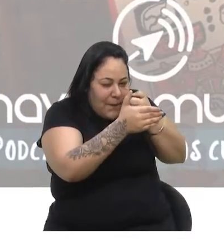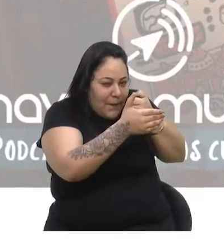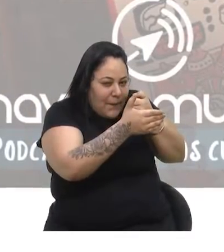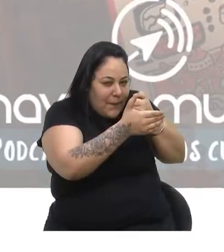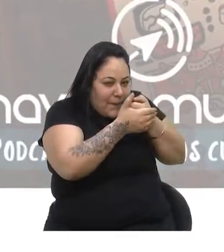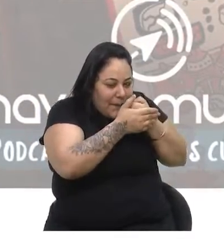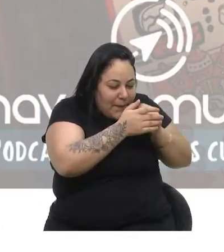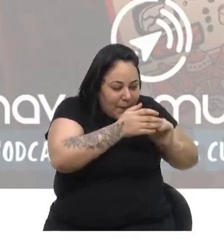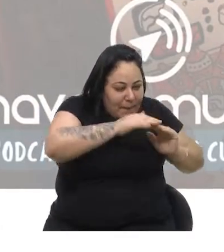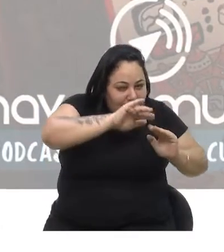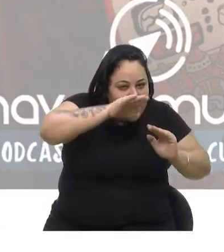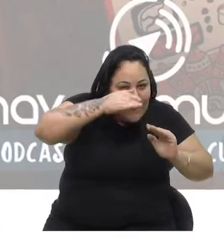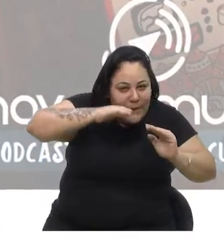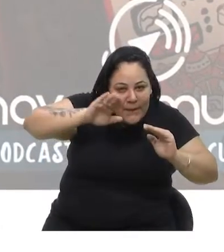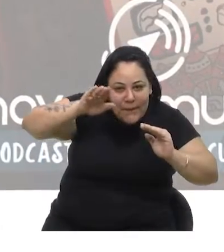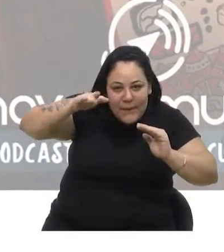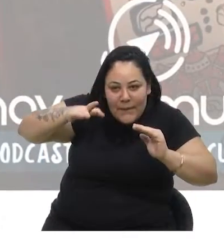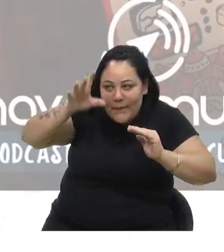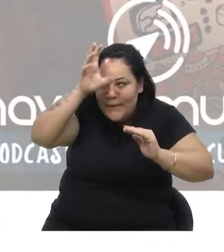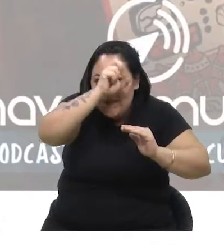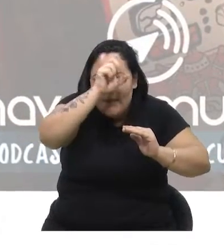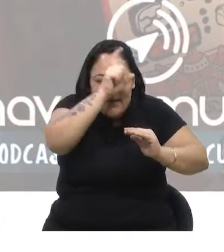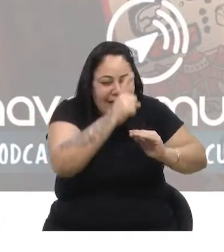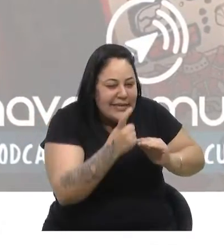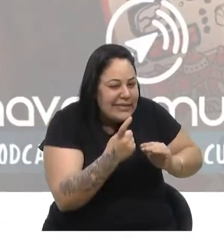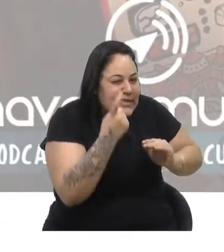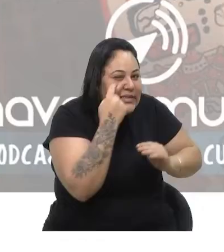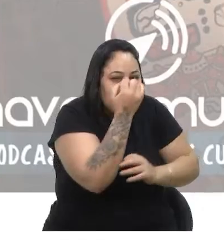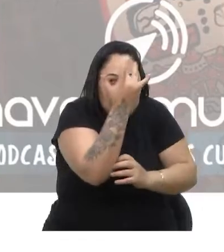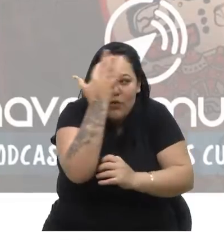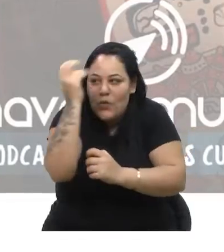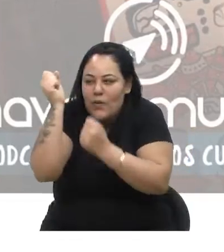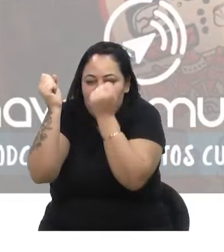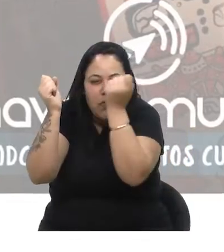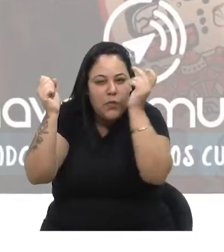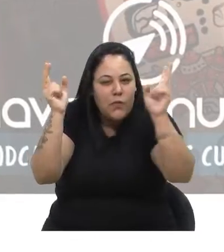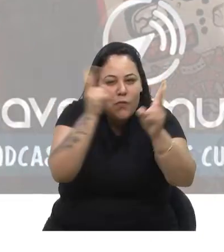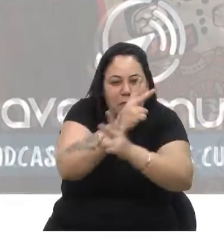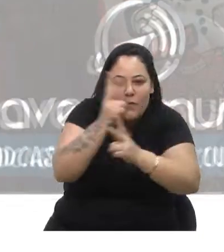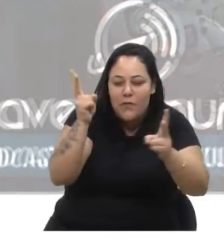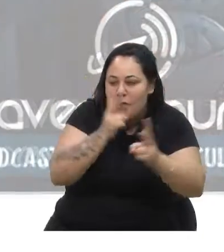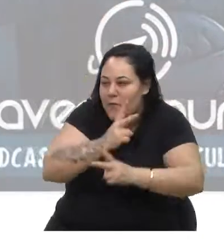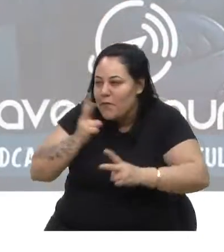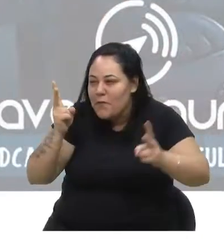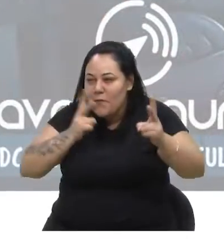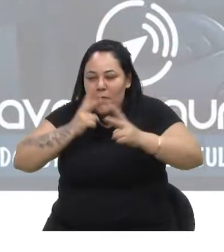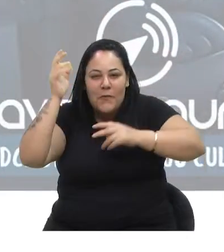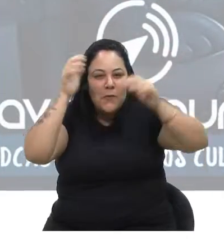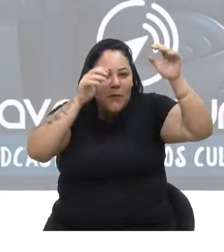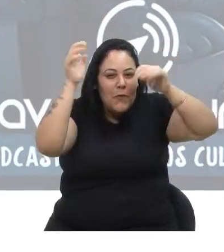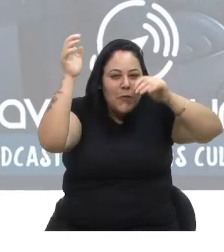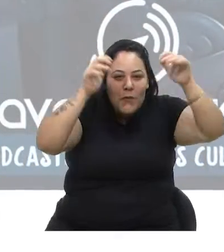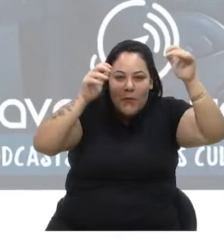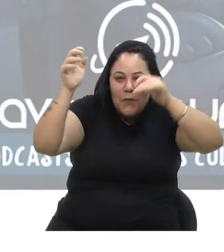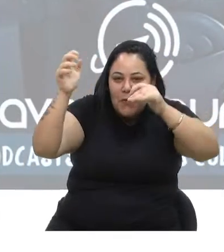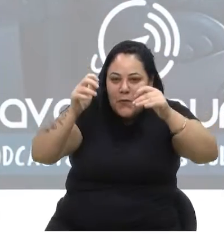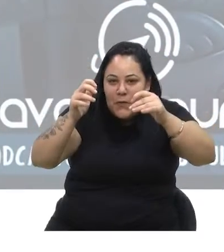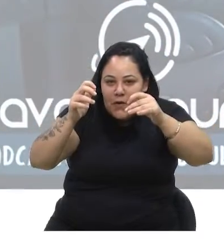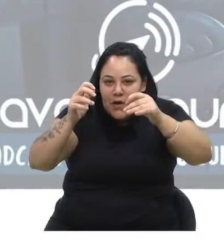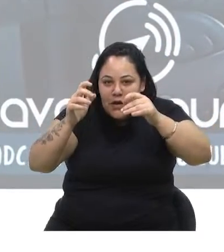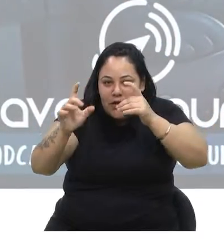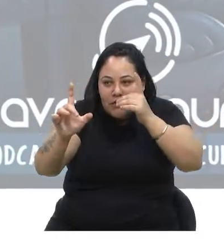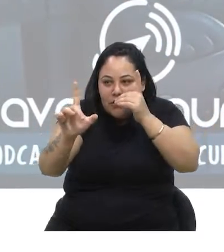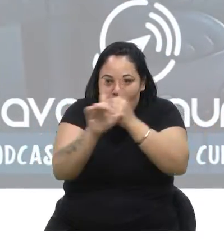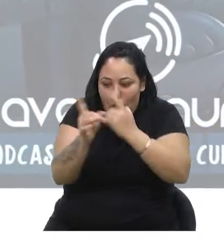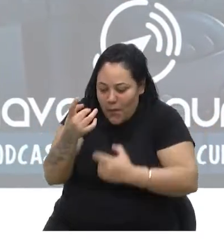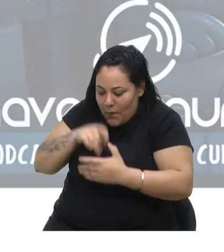Nessa subida, aprende a reconhecer os sinais da natureza, enfrenta o medo e descobre sua força interior para enfrentar os